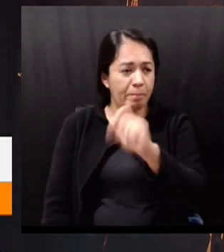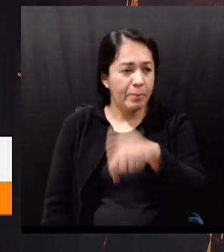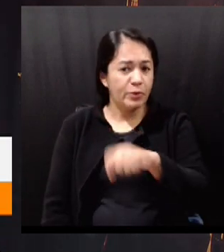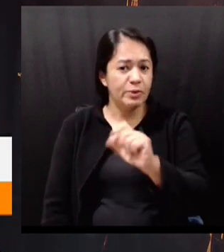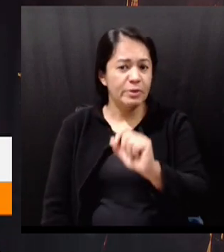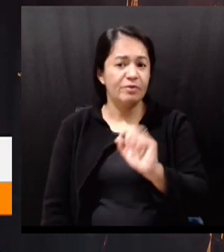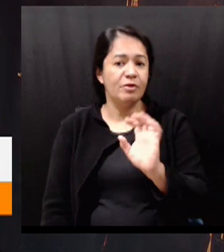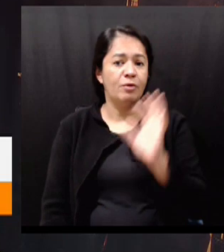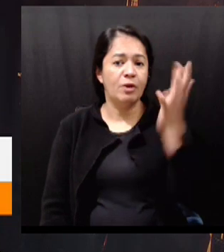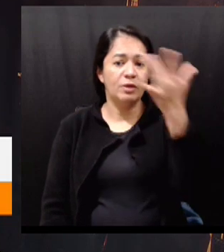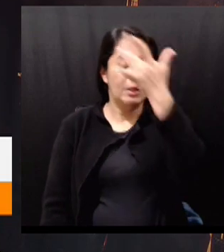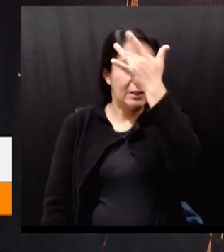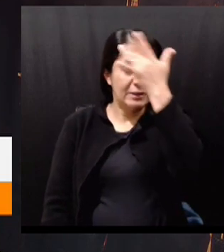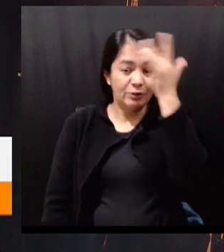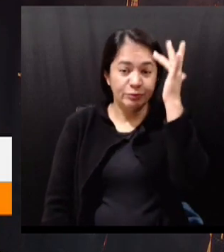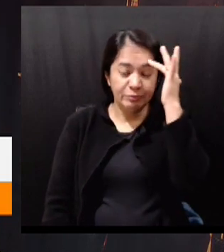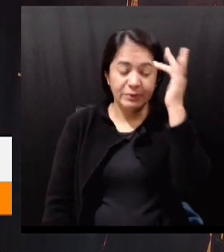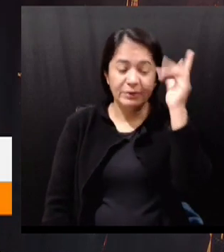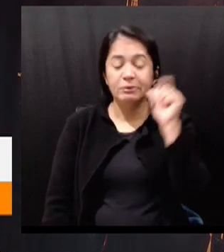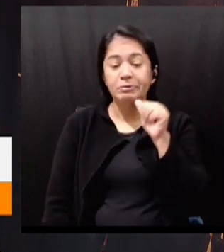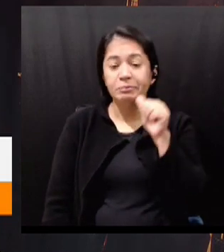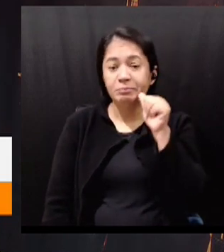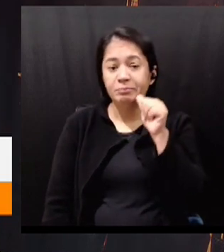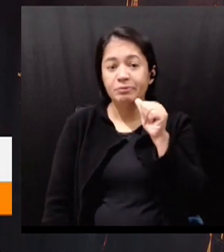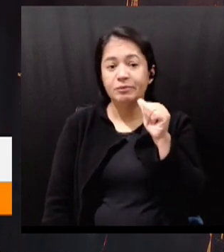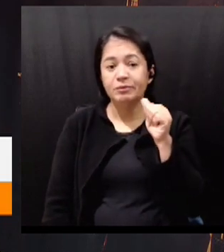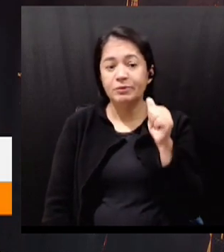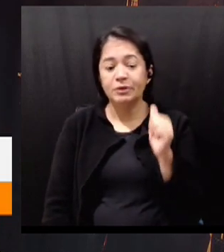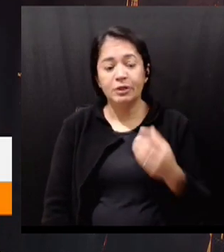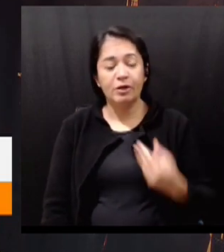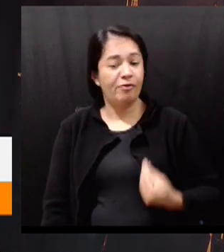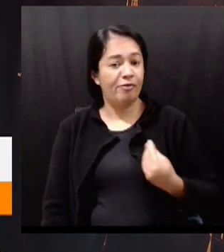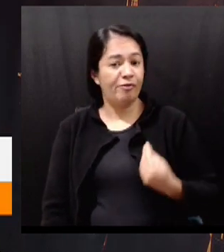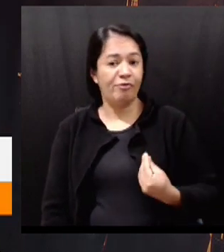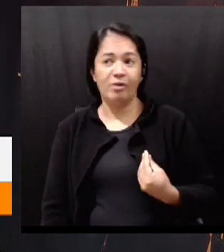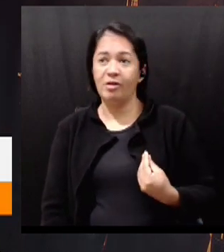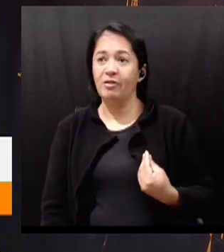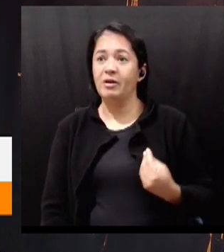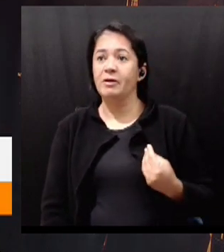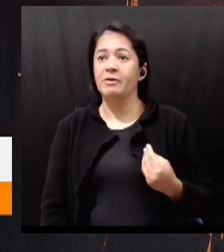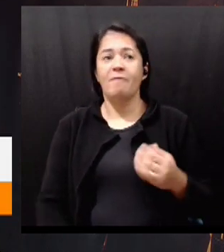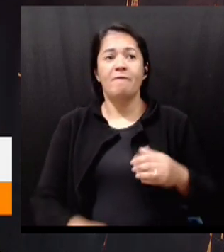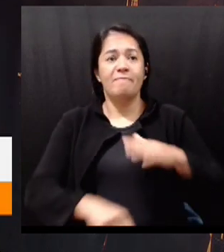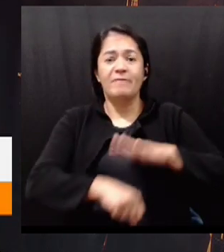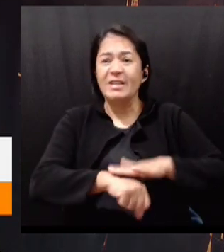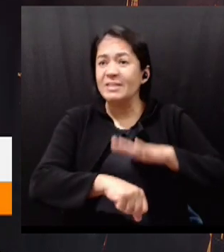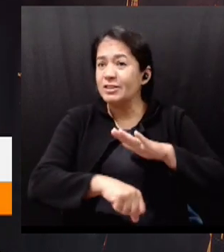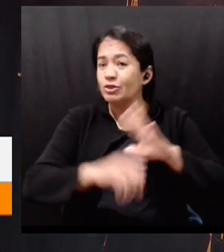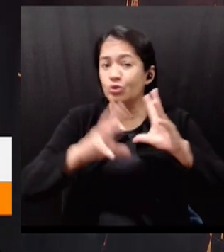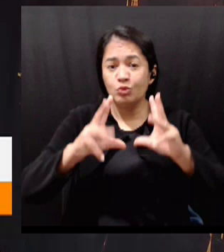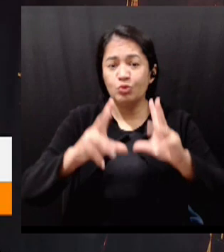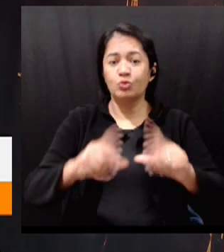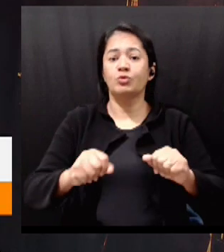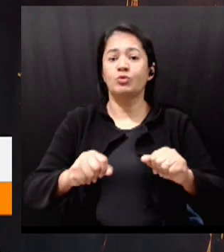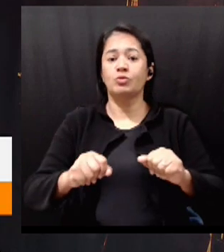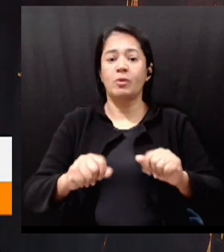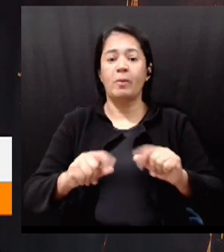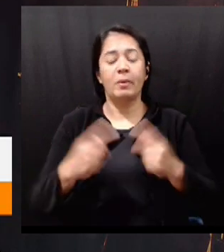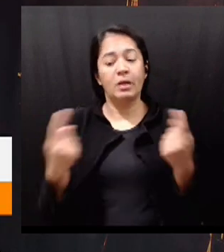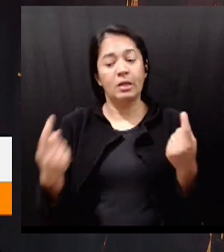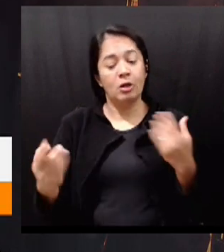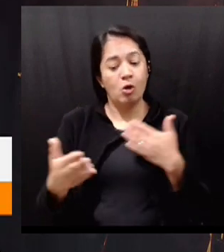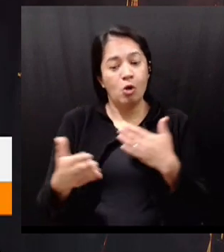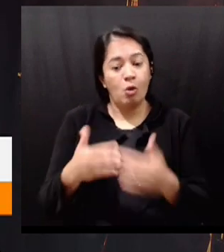mulher multitarefas que vive no automático, dando conta de tudo, mas que uma hora dessa ela pode parar e